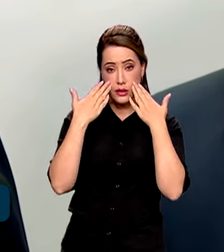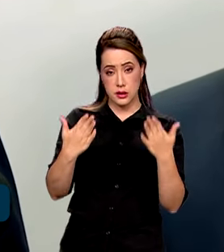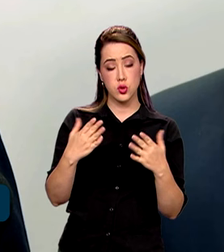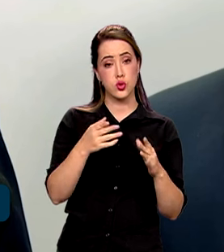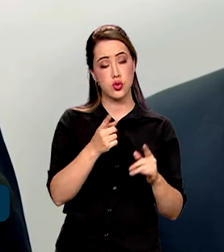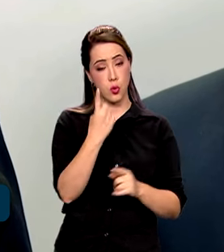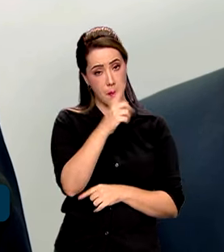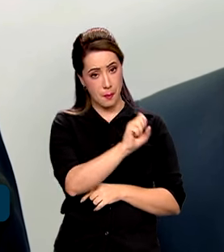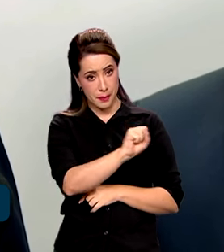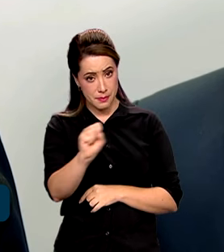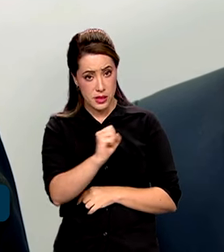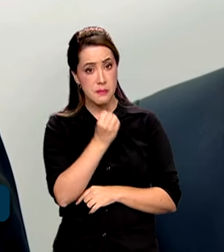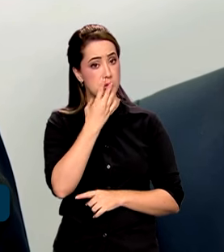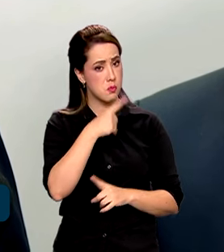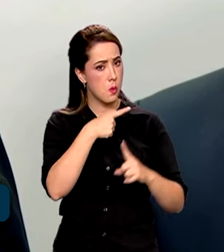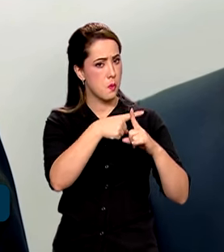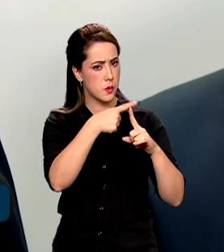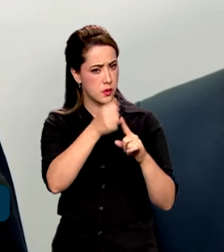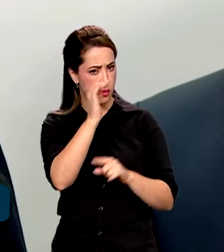Então,